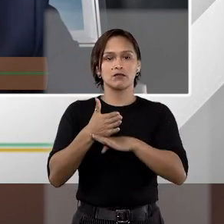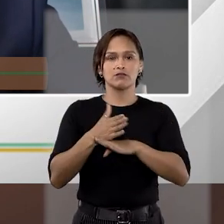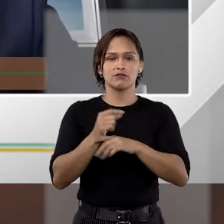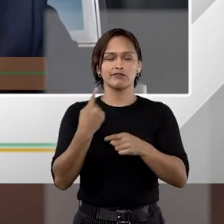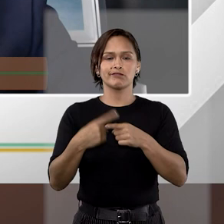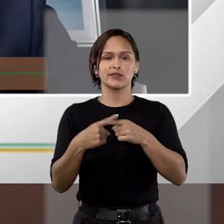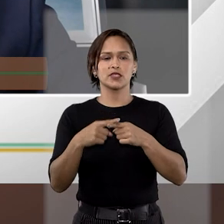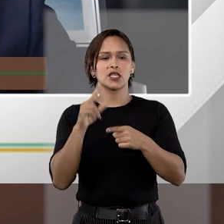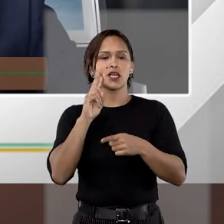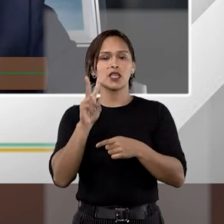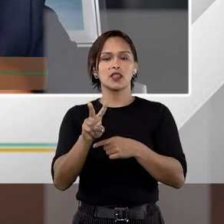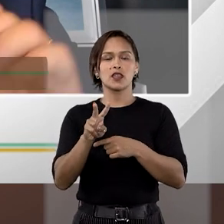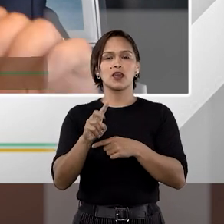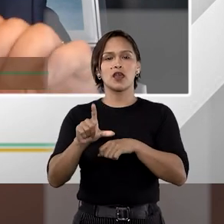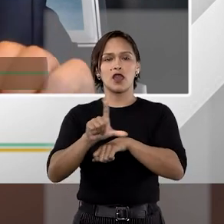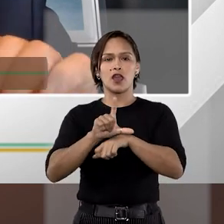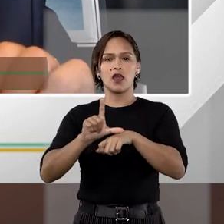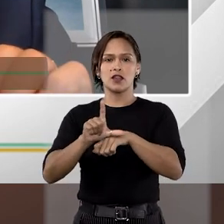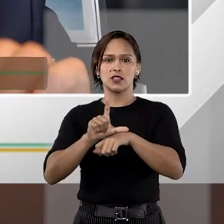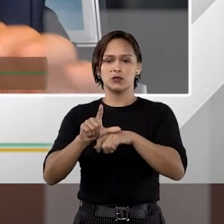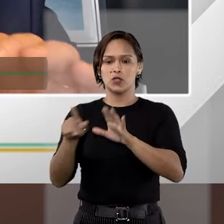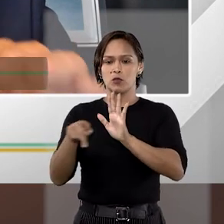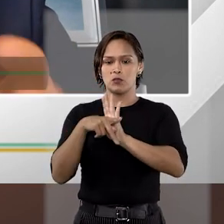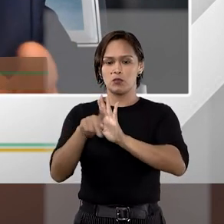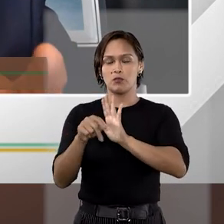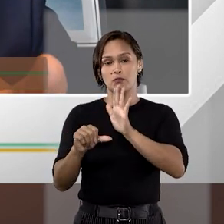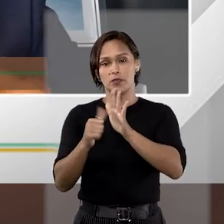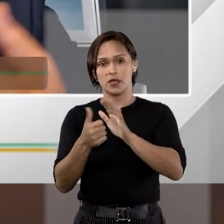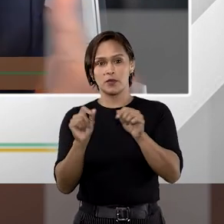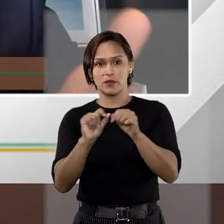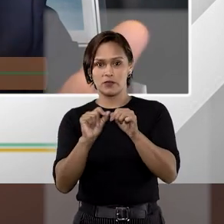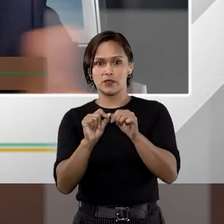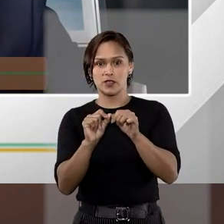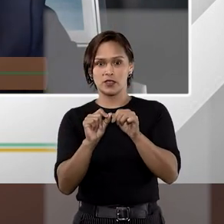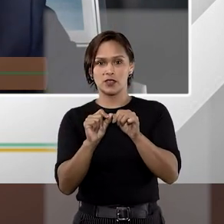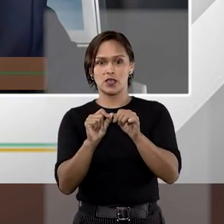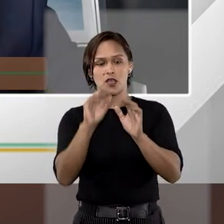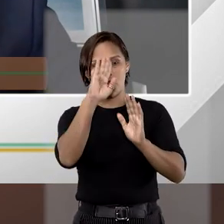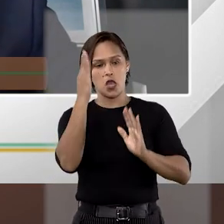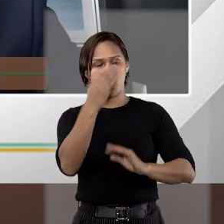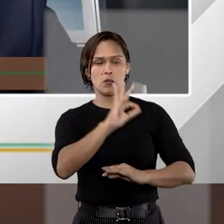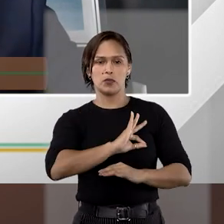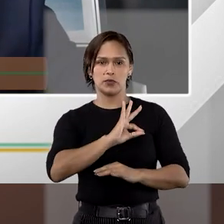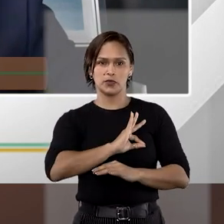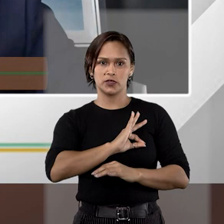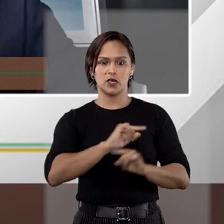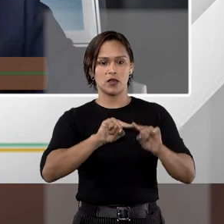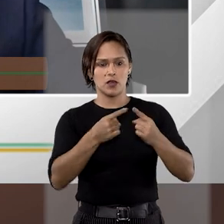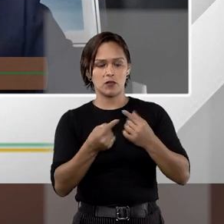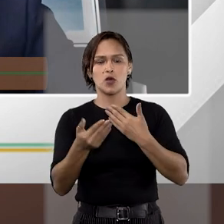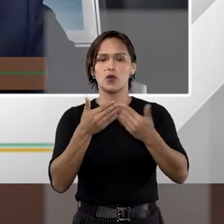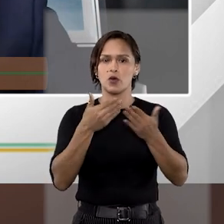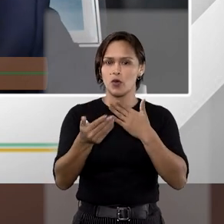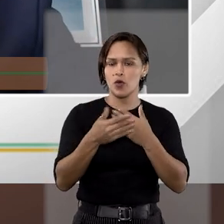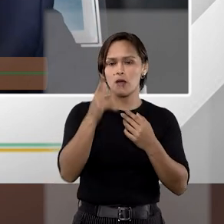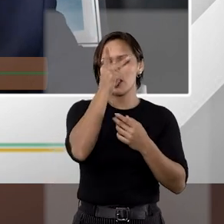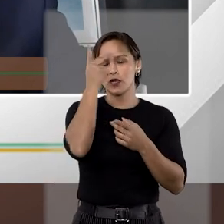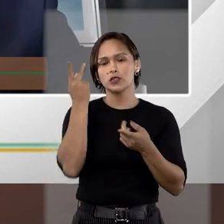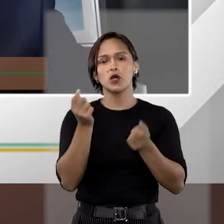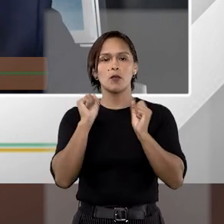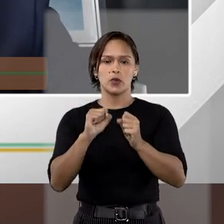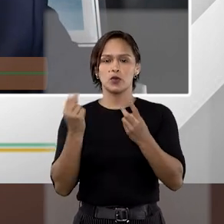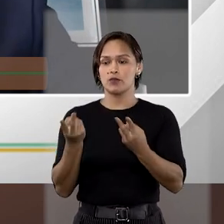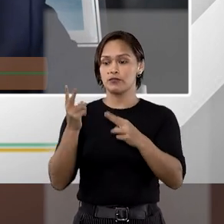interrompido e quem tem alergia legitimidade primeira para fazer isso é autoridade policial embora Qualquer do povo